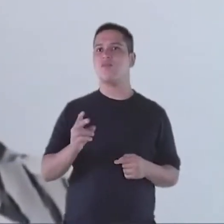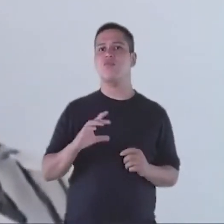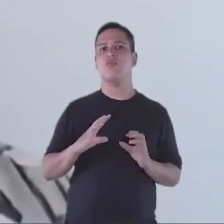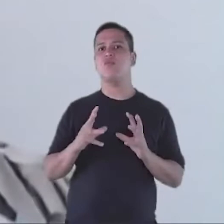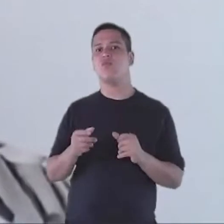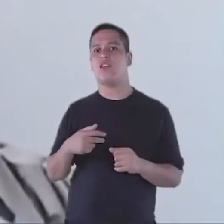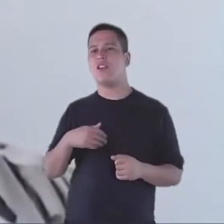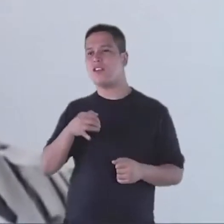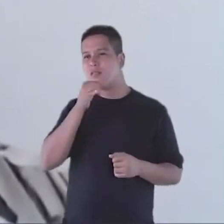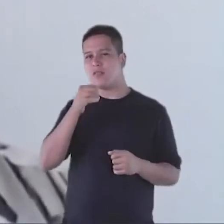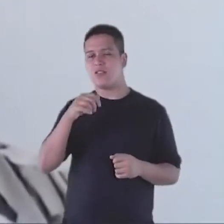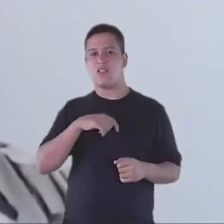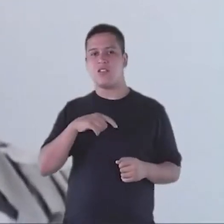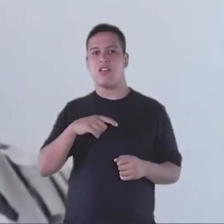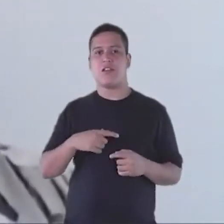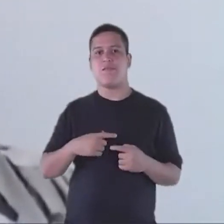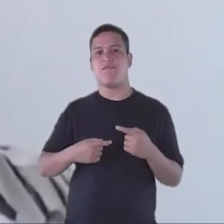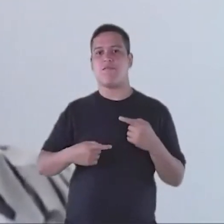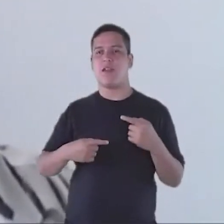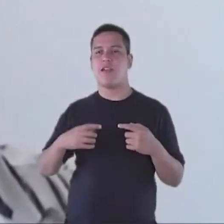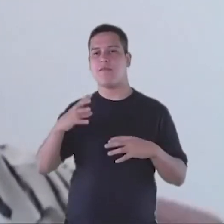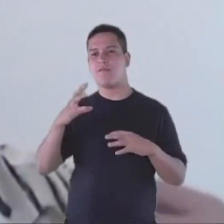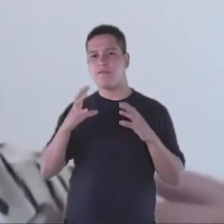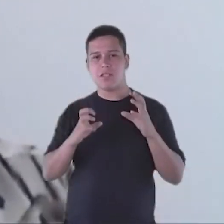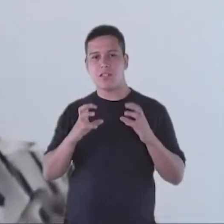eu aceitava,